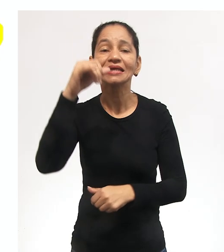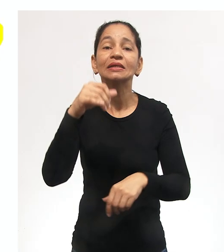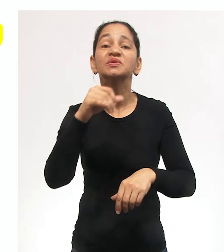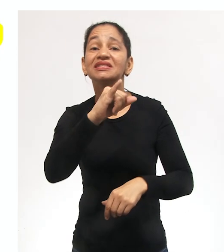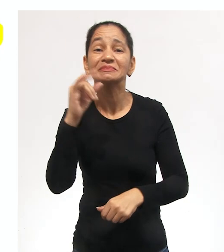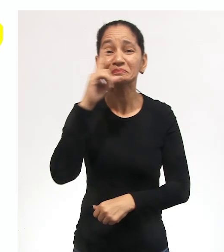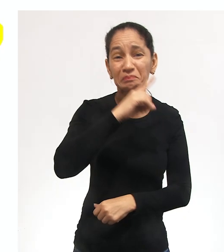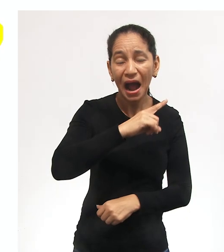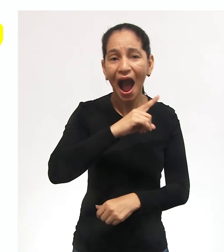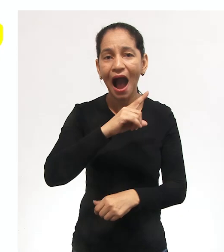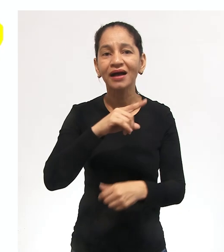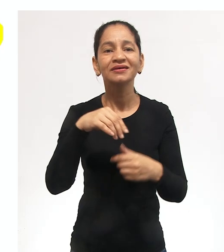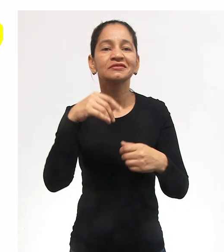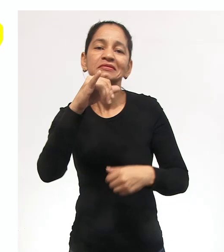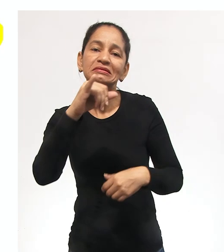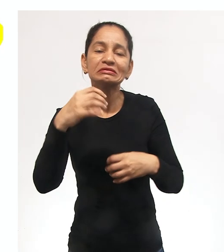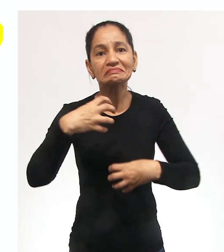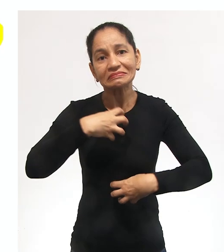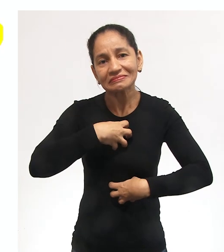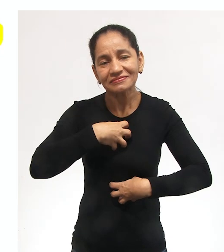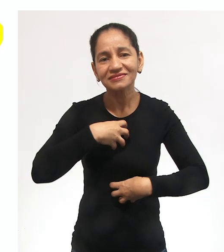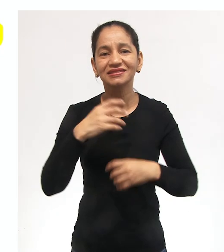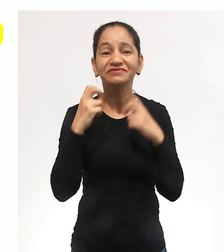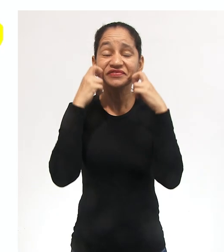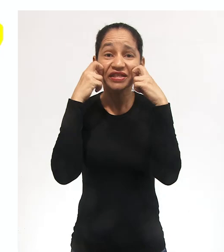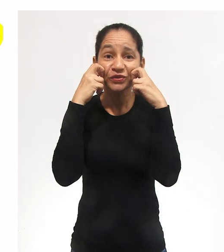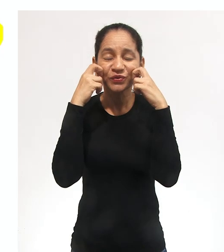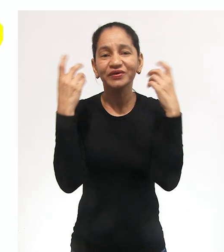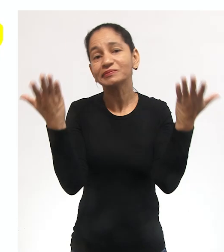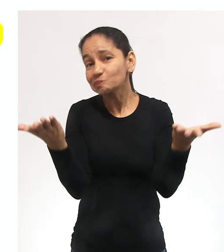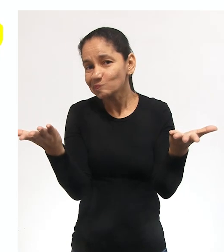errar determinada resposta e ao ter